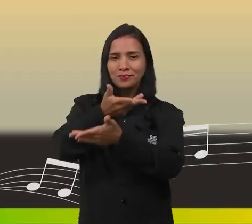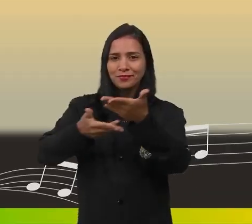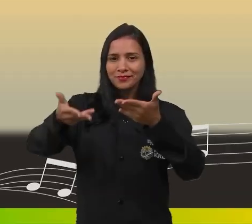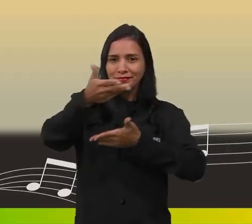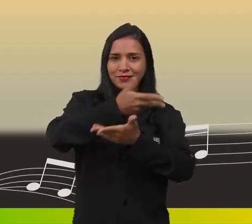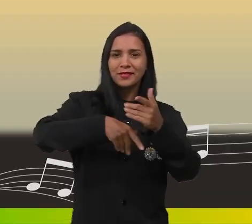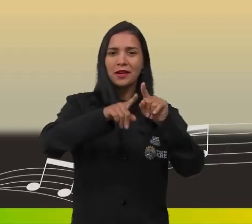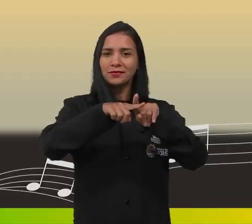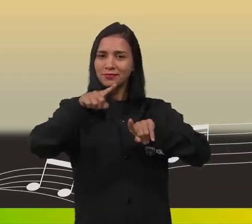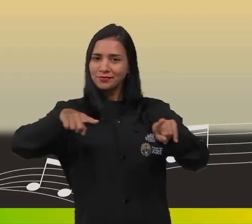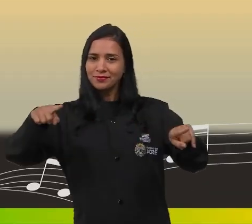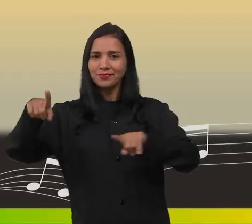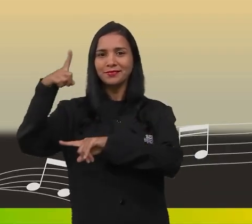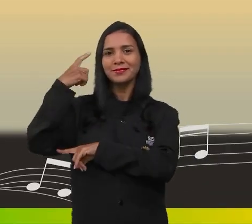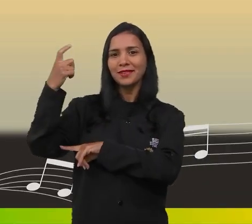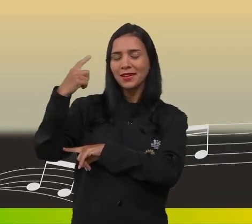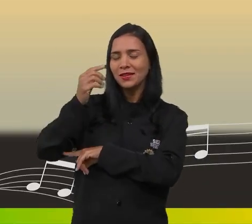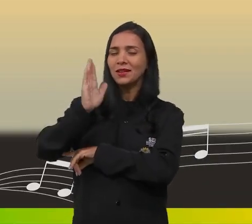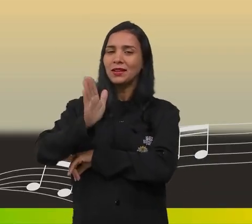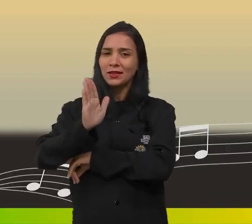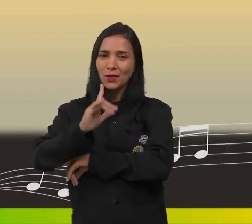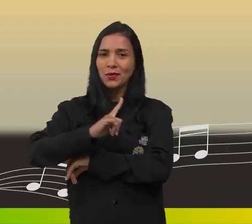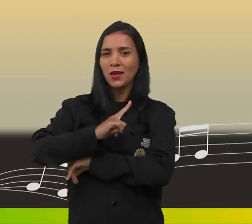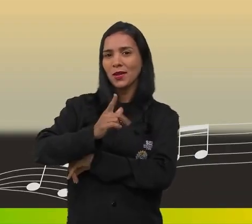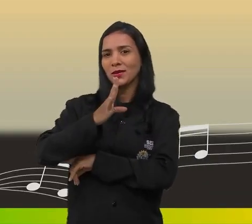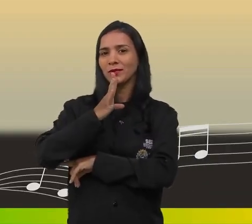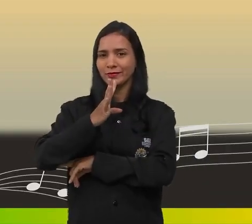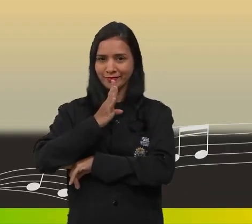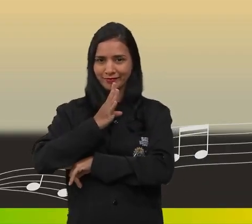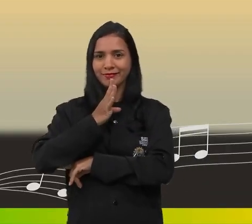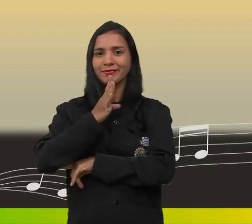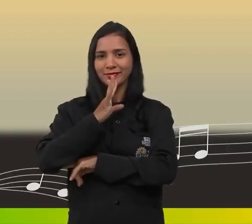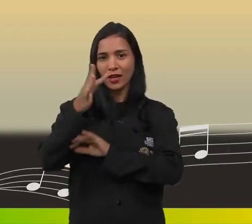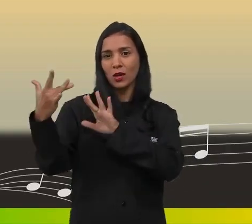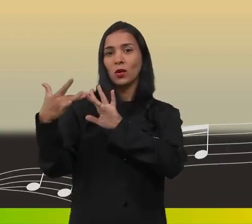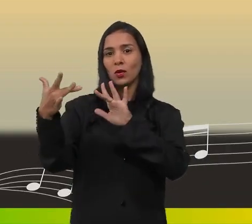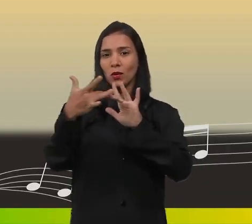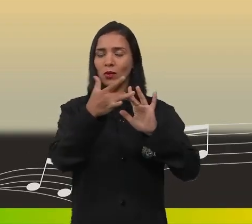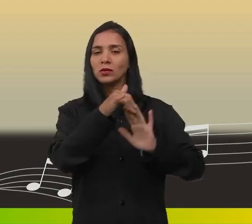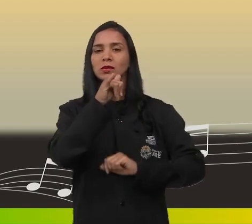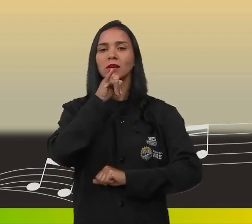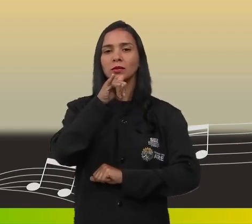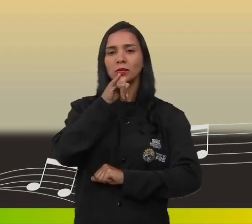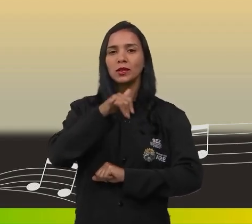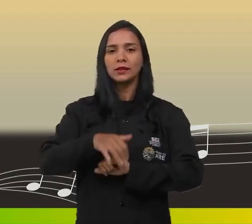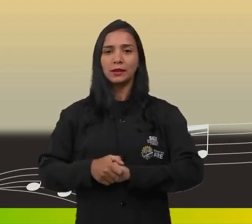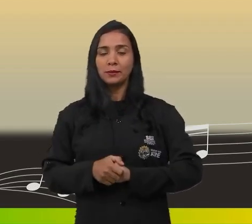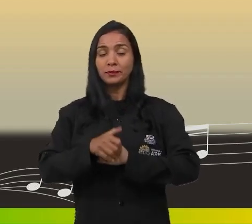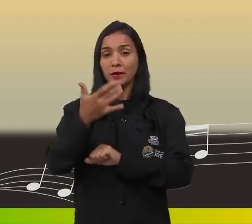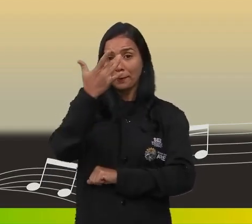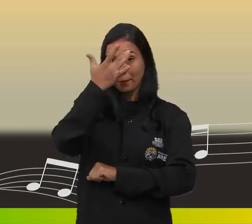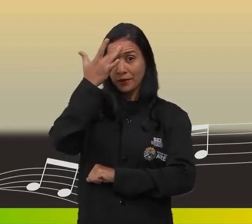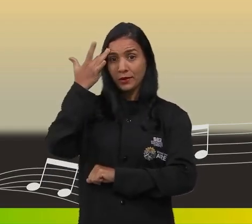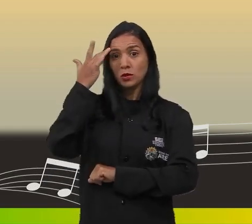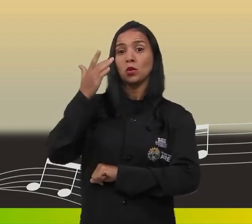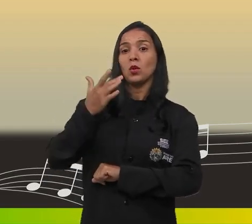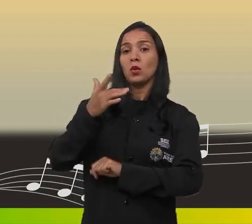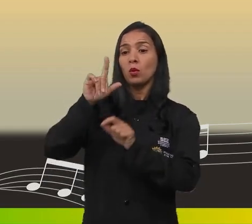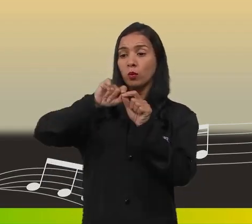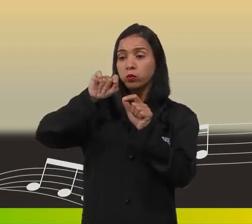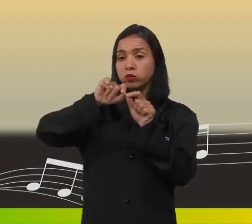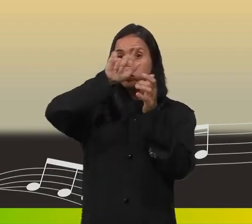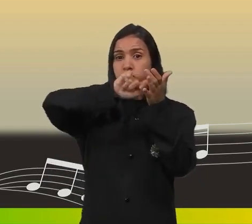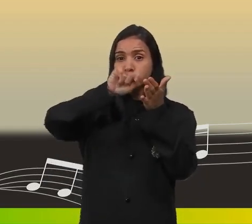de sons às quais tem acesso. Então, a gente está falando de como que um compositor, ele vai organizar